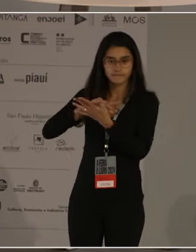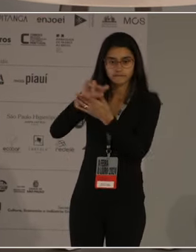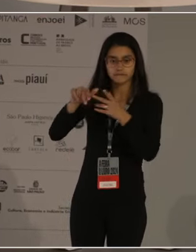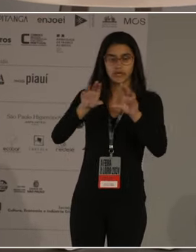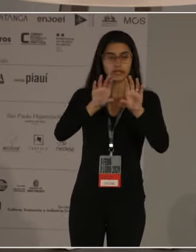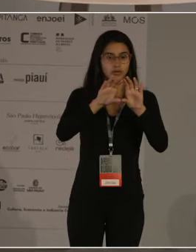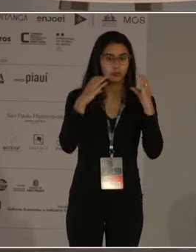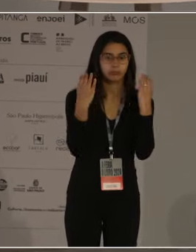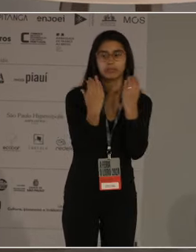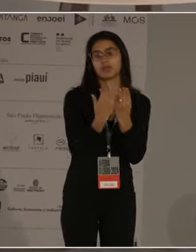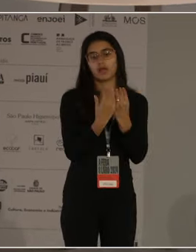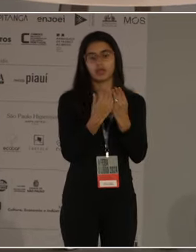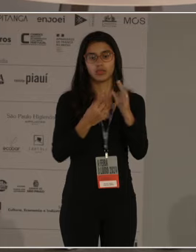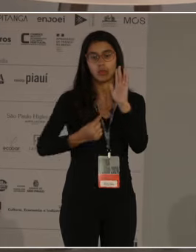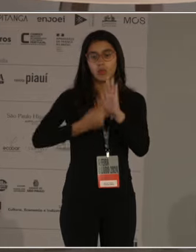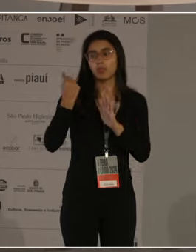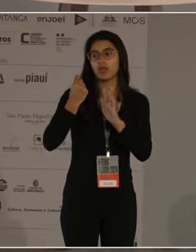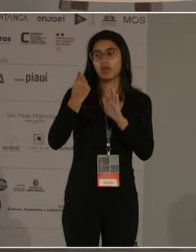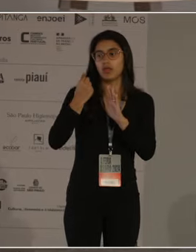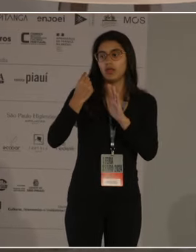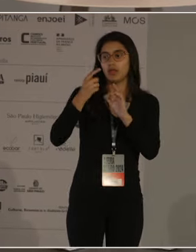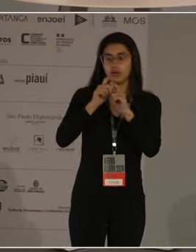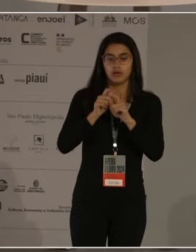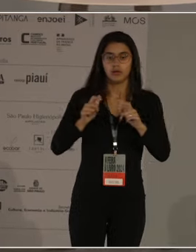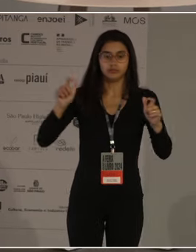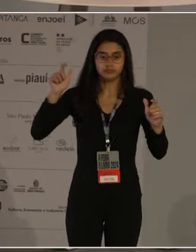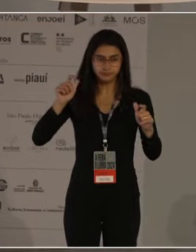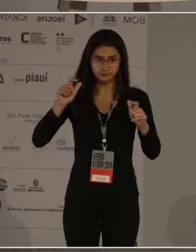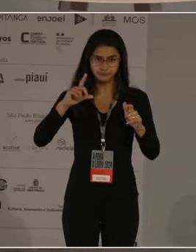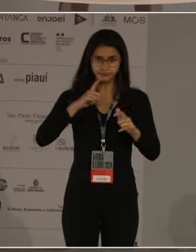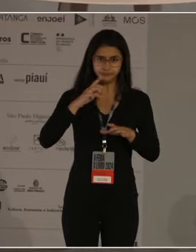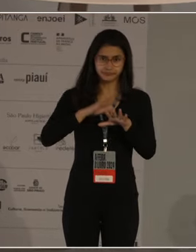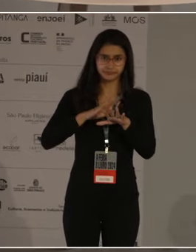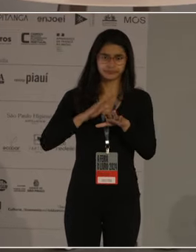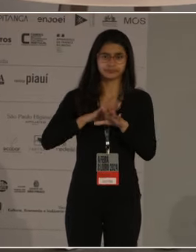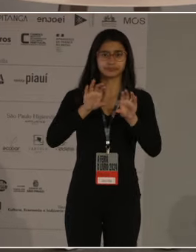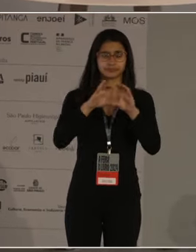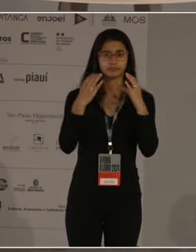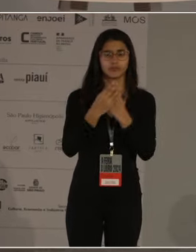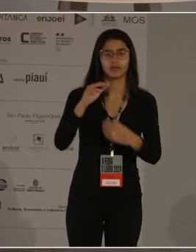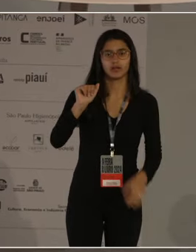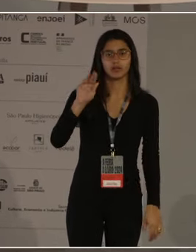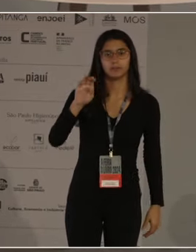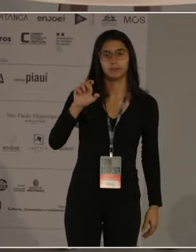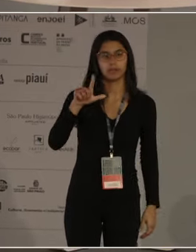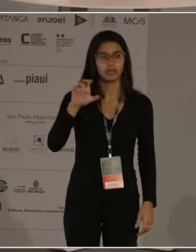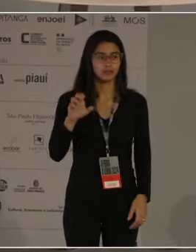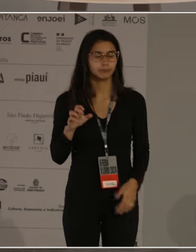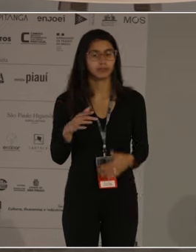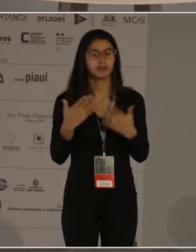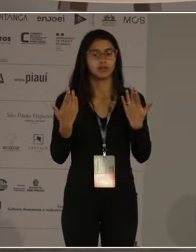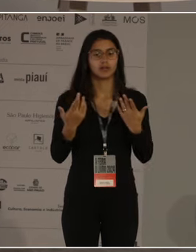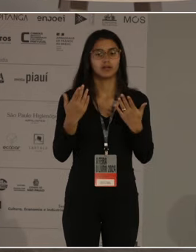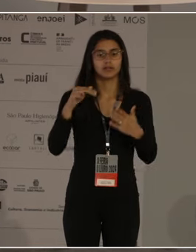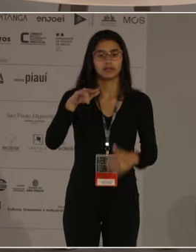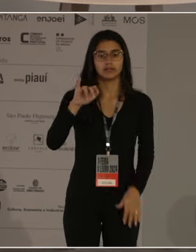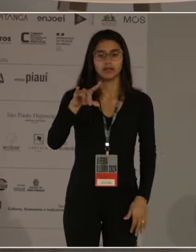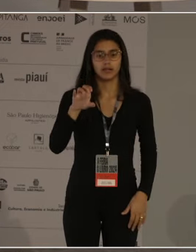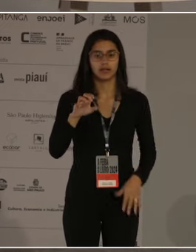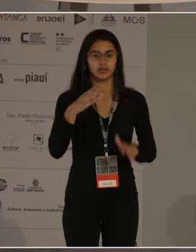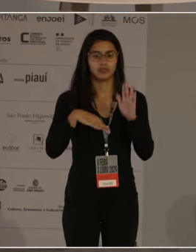comunidades. Uma das maiores é a Zabelê, comunidade do Zabelê. E, quando a NIED